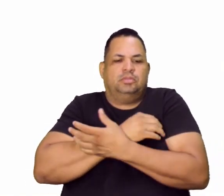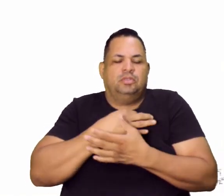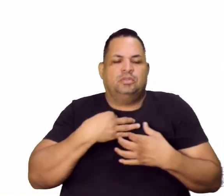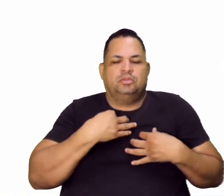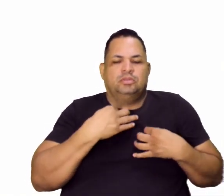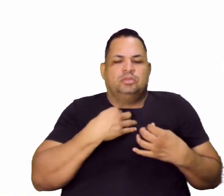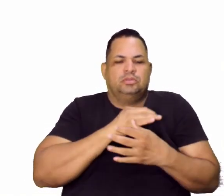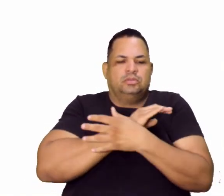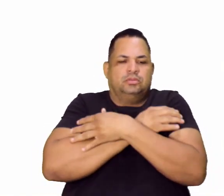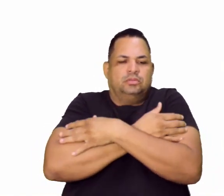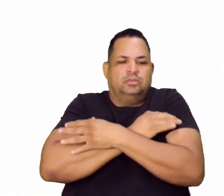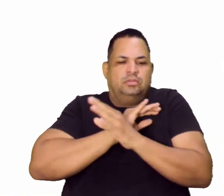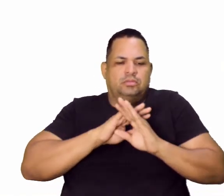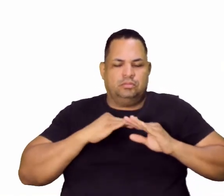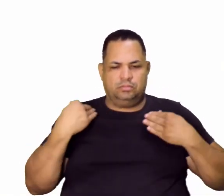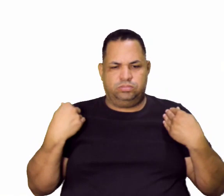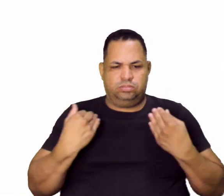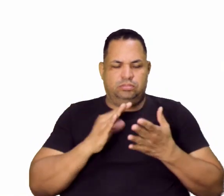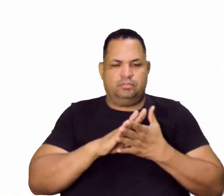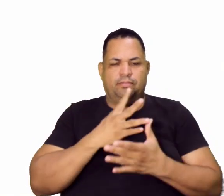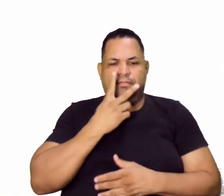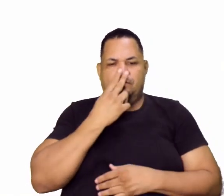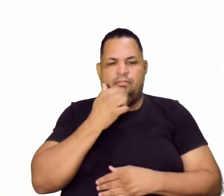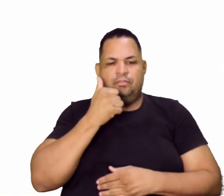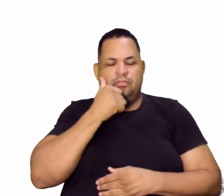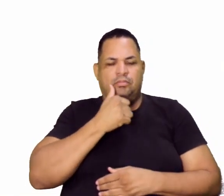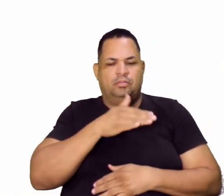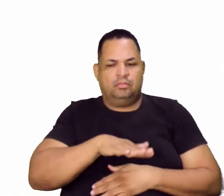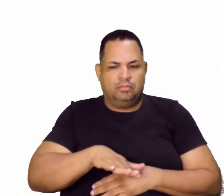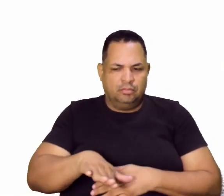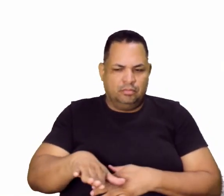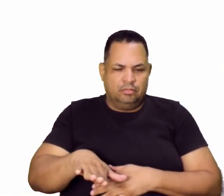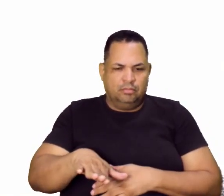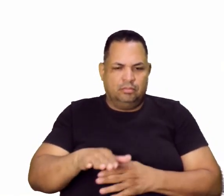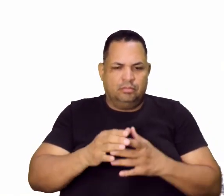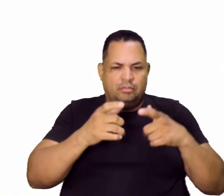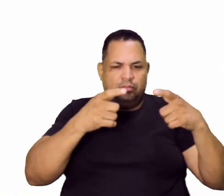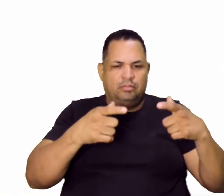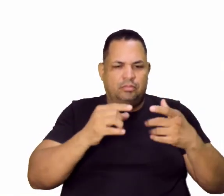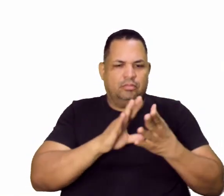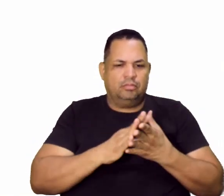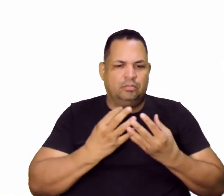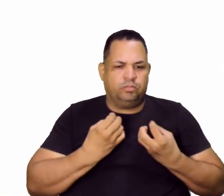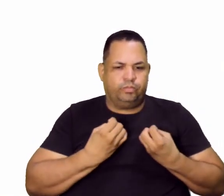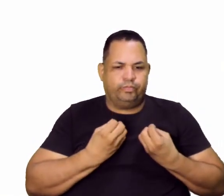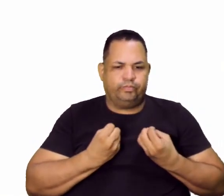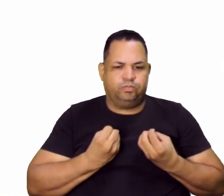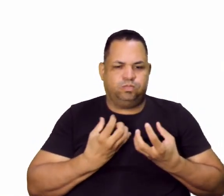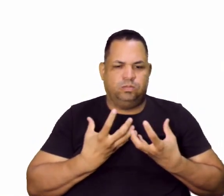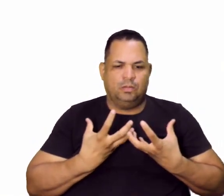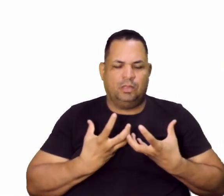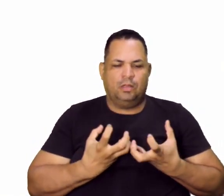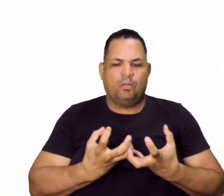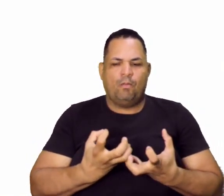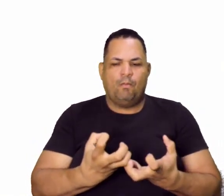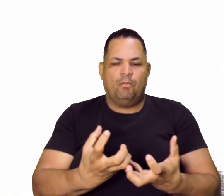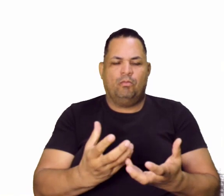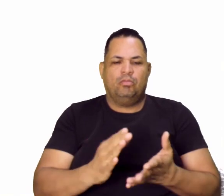tecido, mas parece uma mulher e uma criança, num lugar deserto, né? Quase não tem